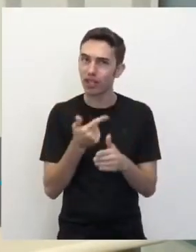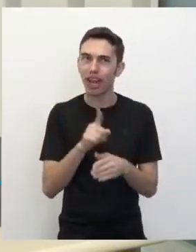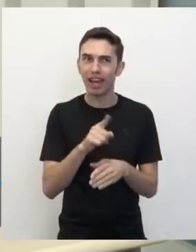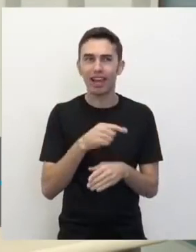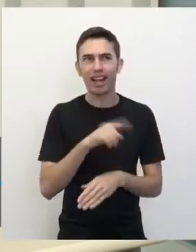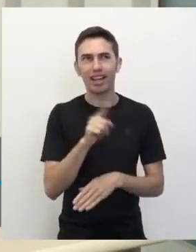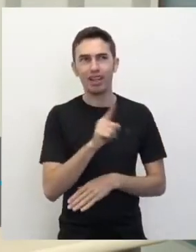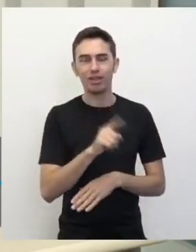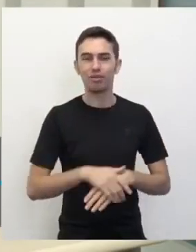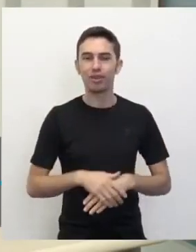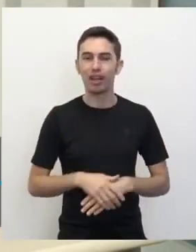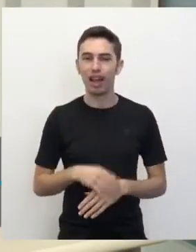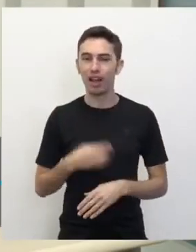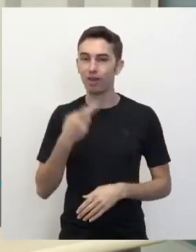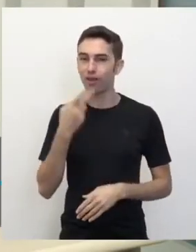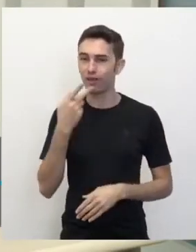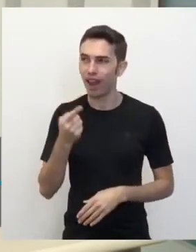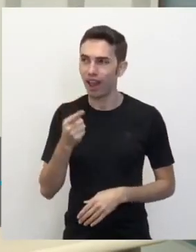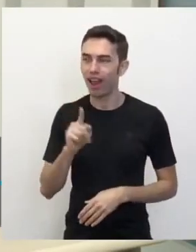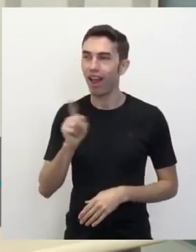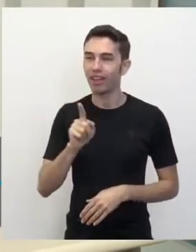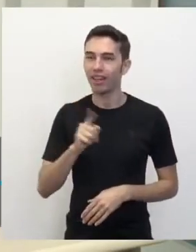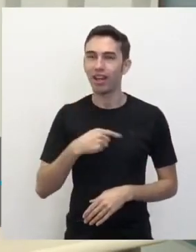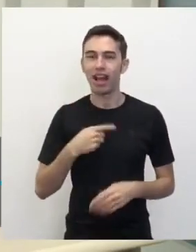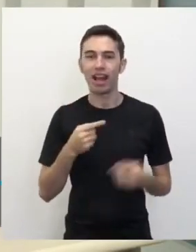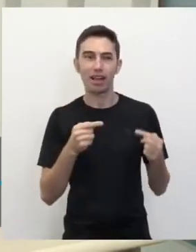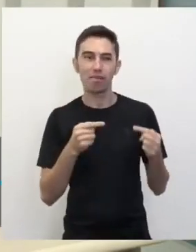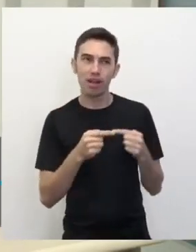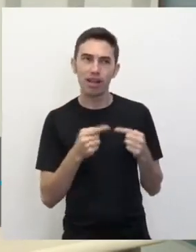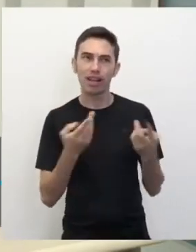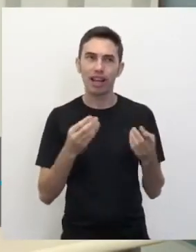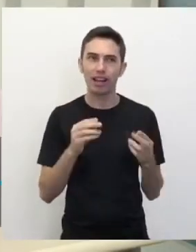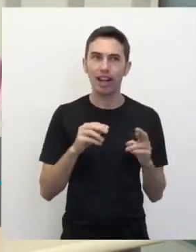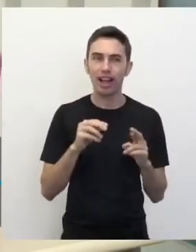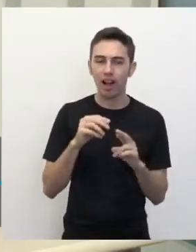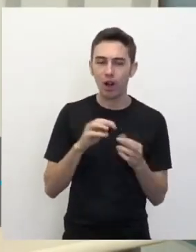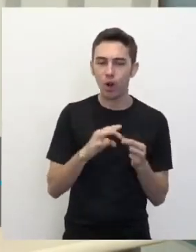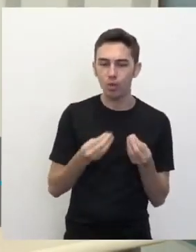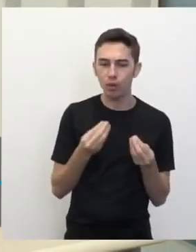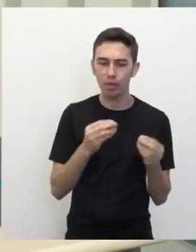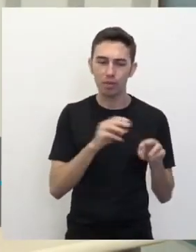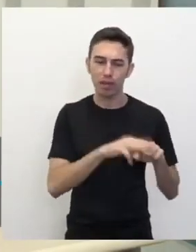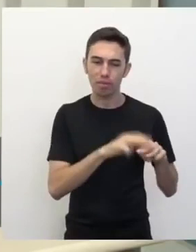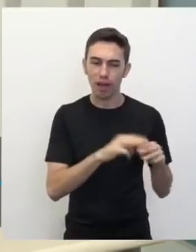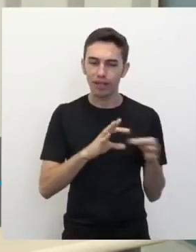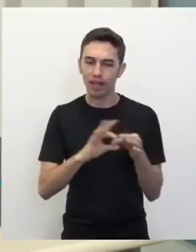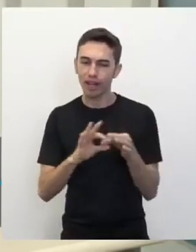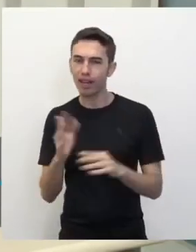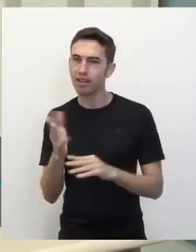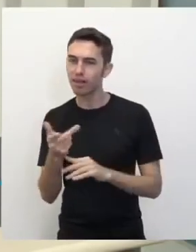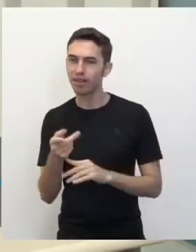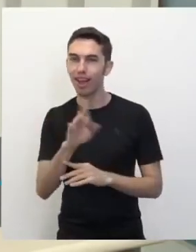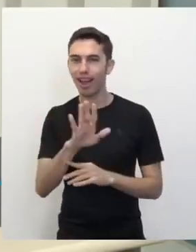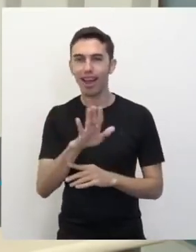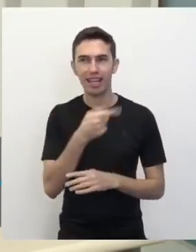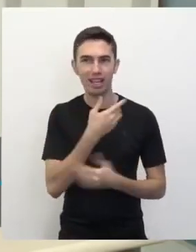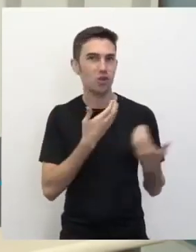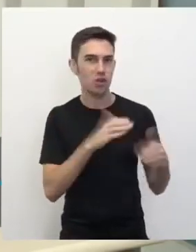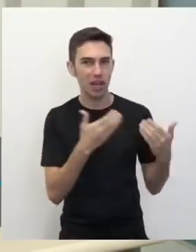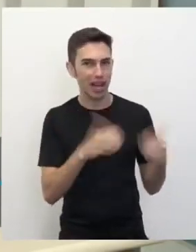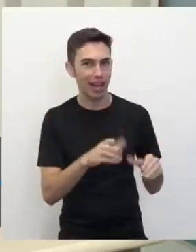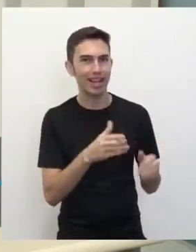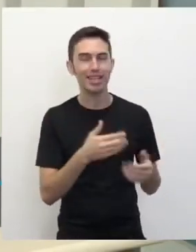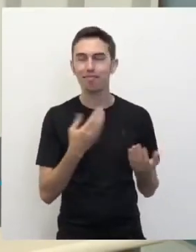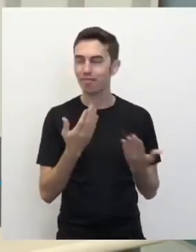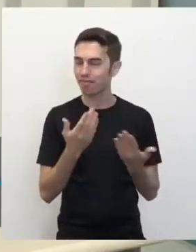vez que ele fala, vou falar alguma coisa, eu falo, olha, ele vai falar da relação, mas tudo bem, deixa estar, ele não quer, viu, turma? Não tem problema, a